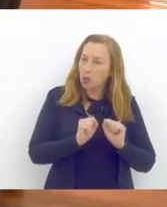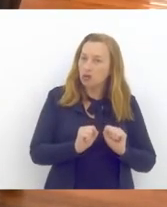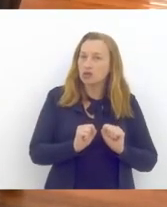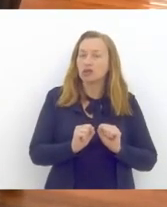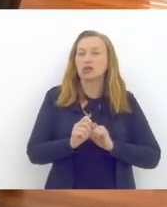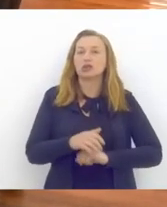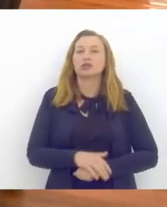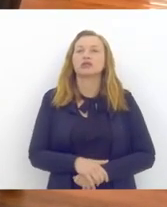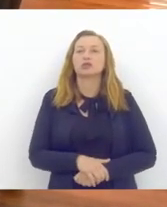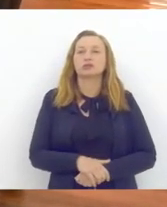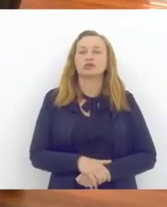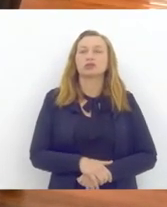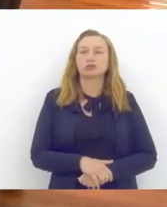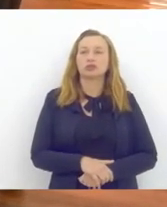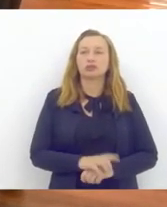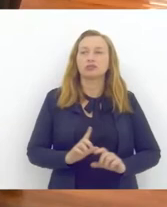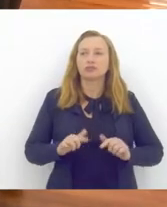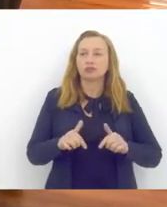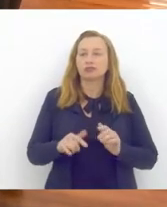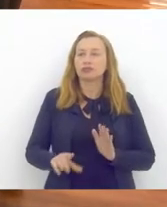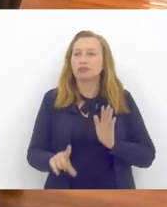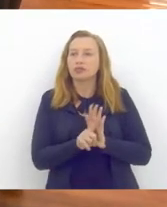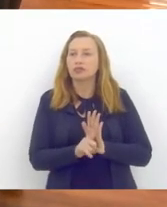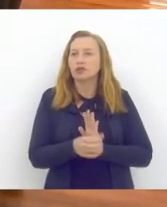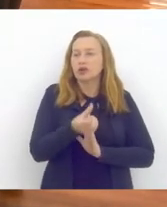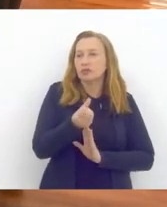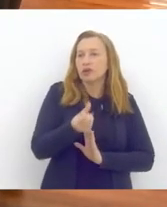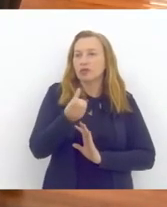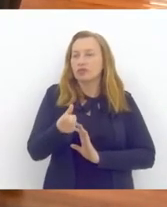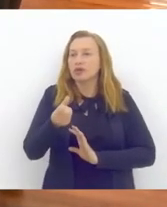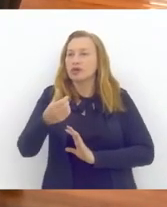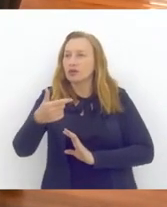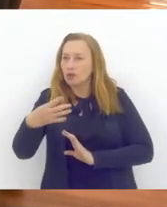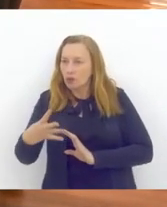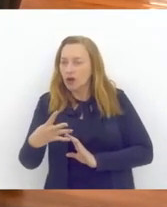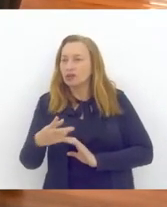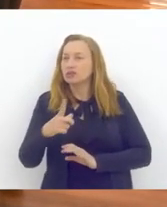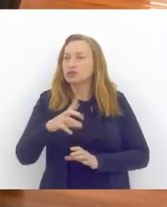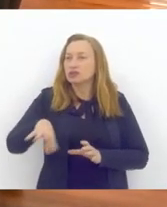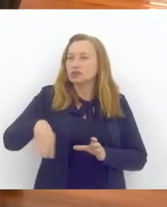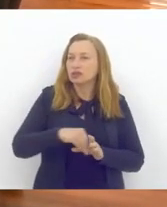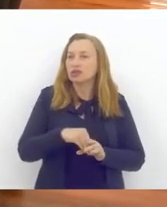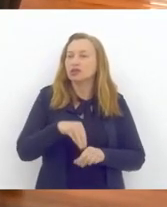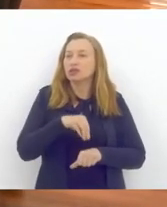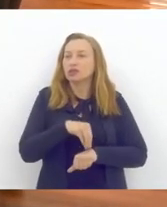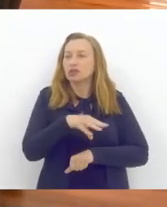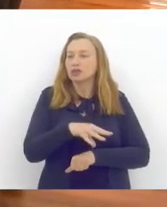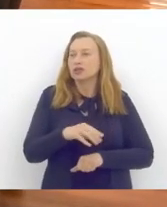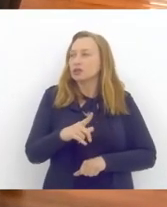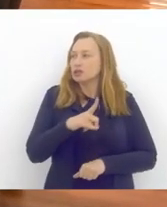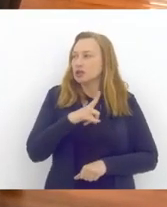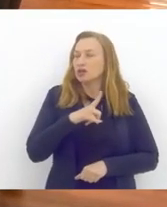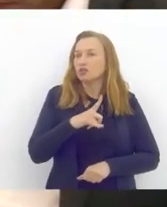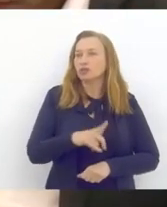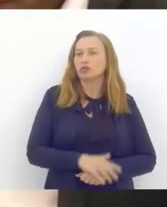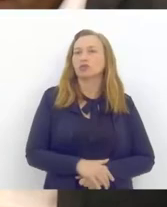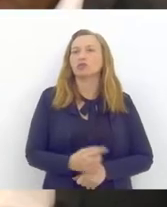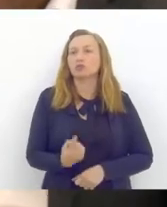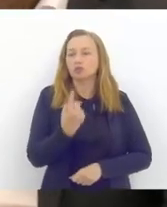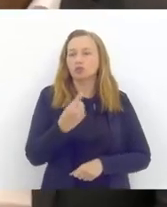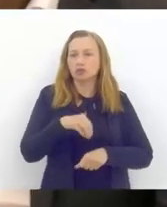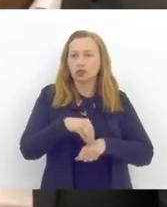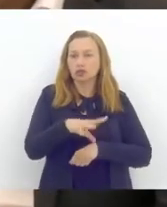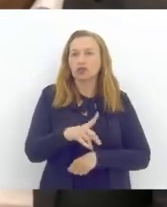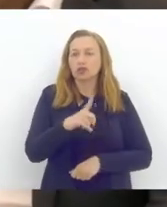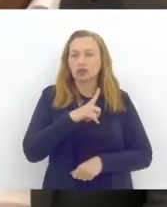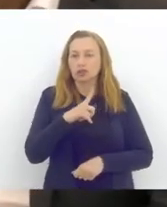caráter redistributivo, inclusive na Lei 2664, nós temos, dentro dos indicadores, nós temos um indicador que tem